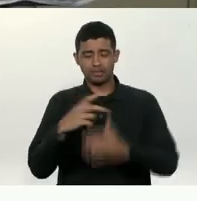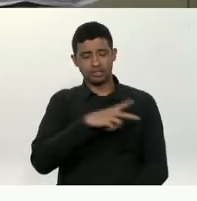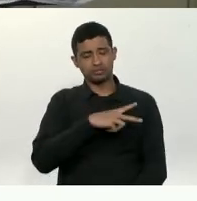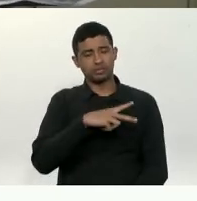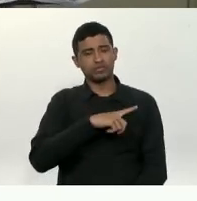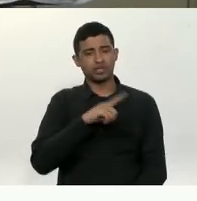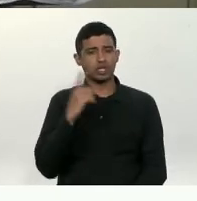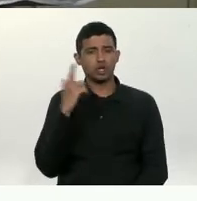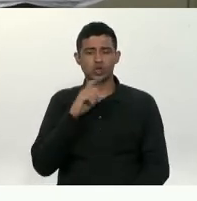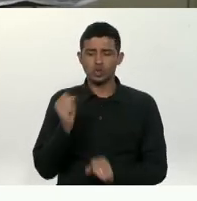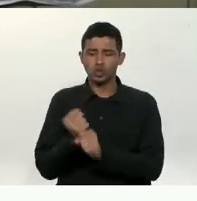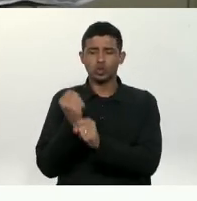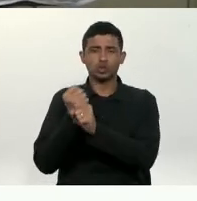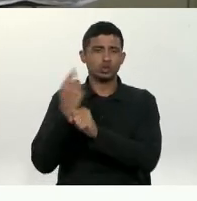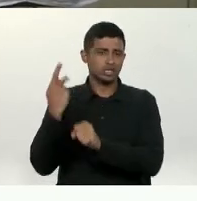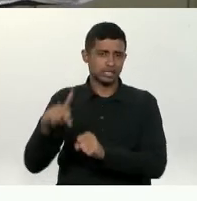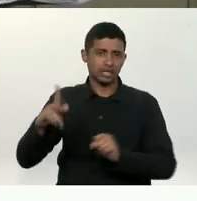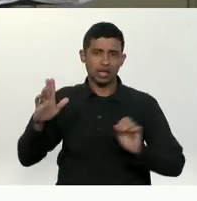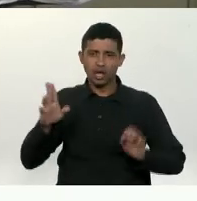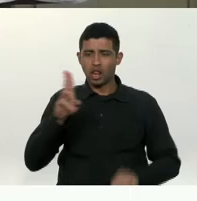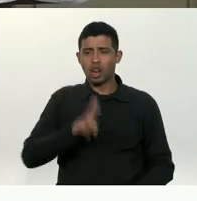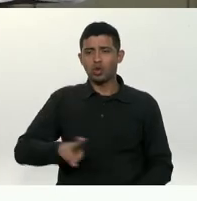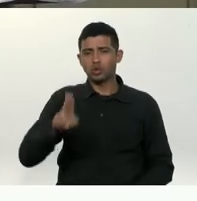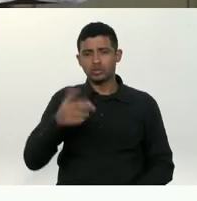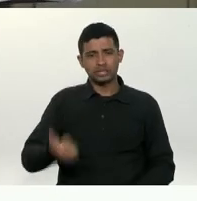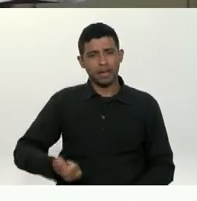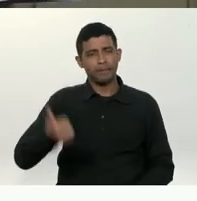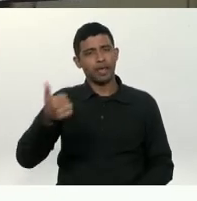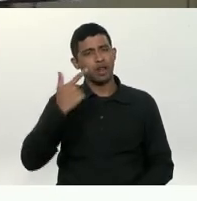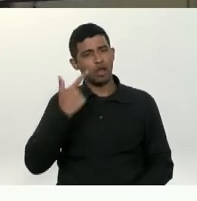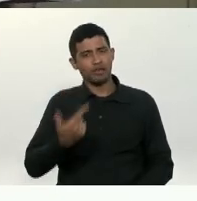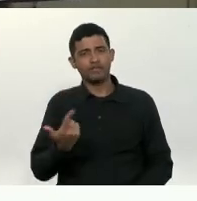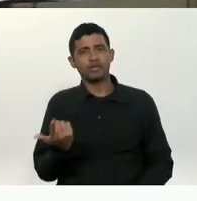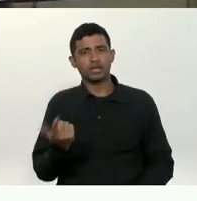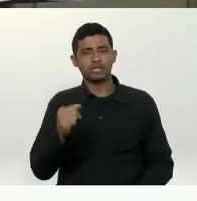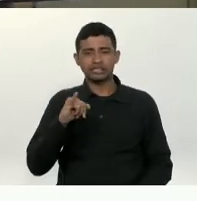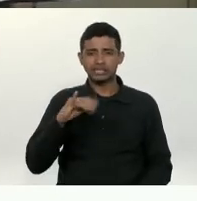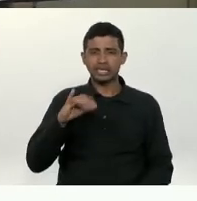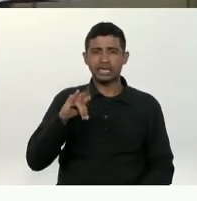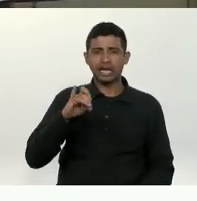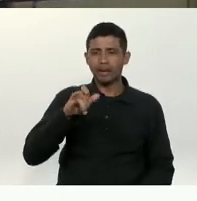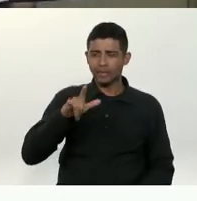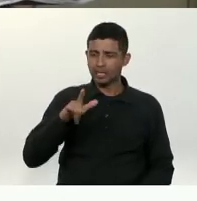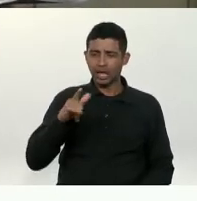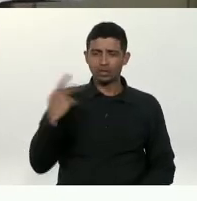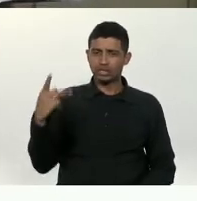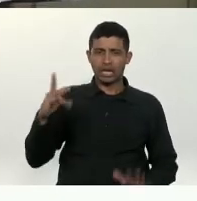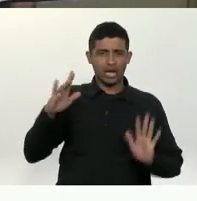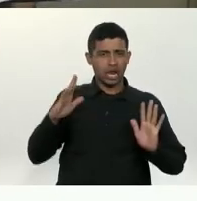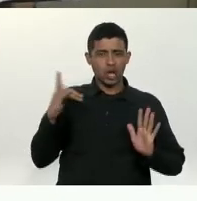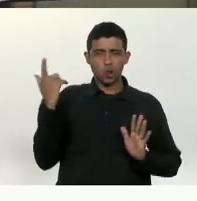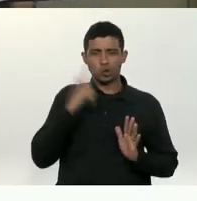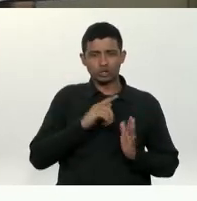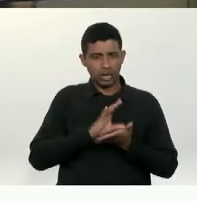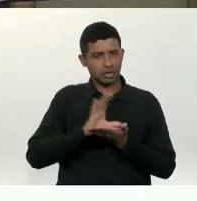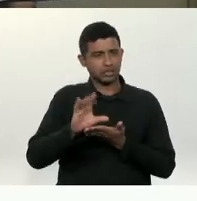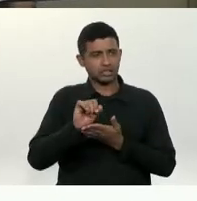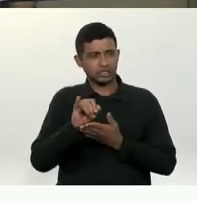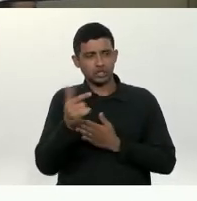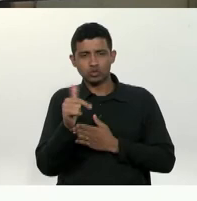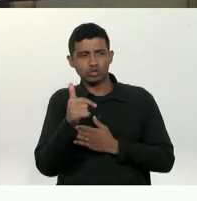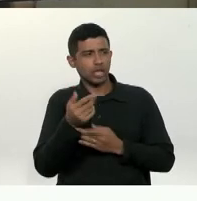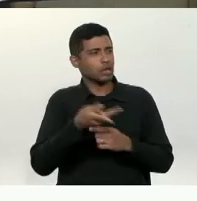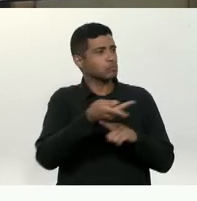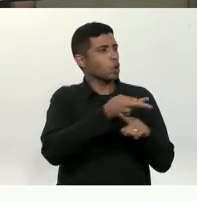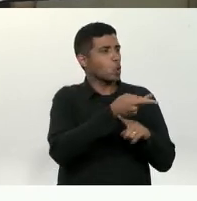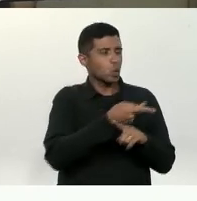construir seus próprios gasodutos, fazer melhor uso dos seus recursos financeiros. Se ela tiver capital próprio, vai investir capital próprio. Se não tiver, vai buscar no mercado financeiro.